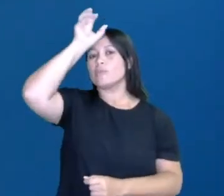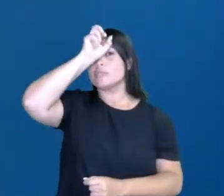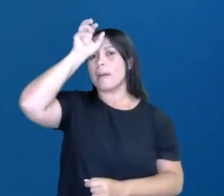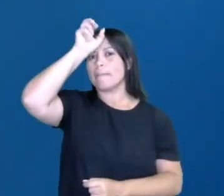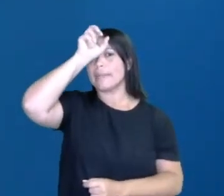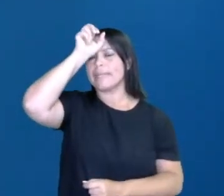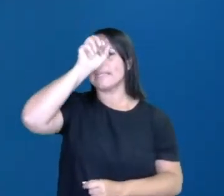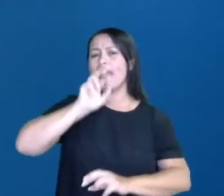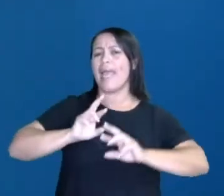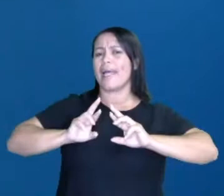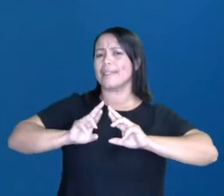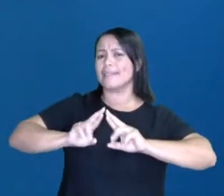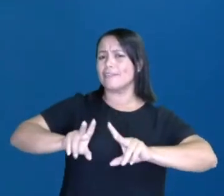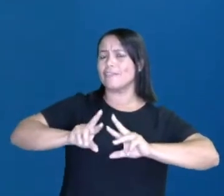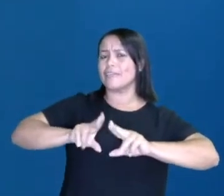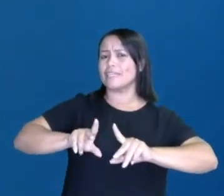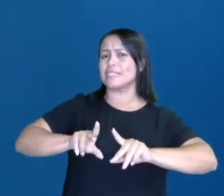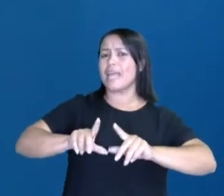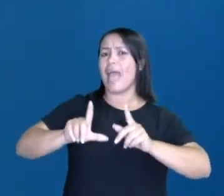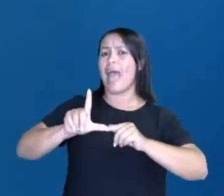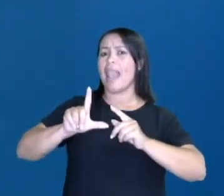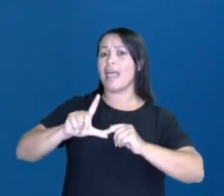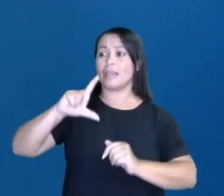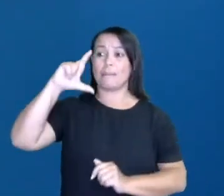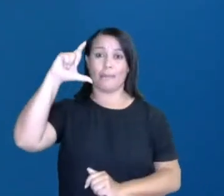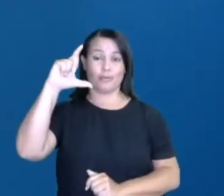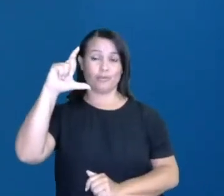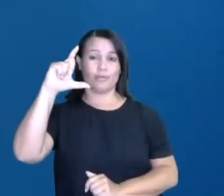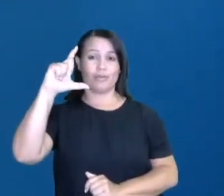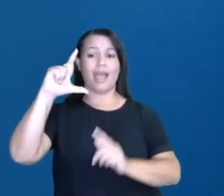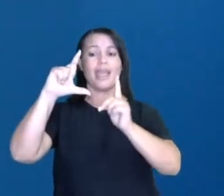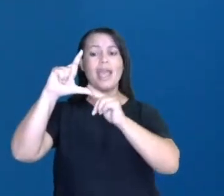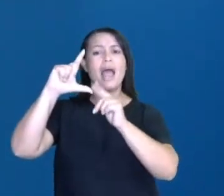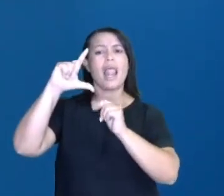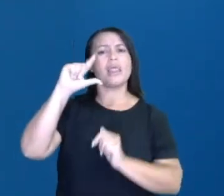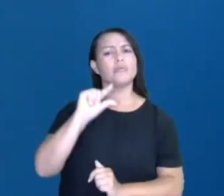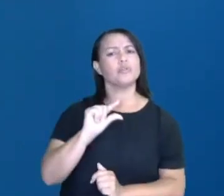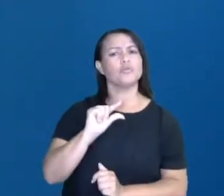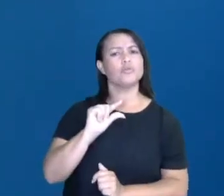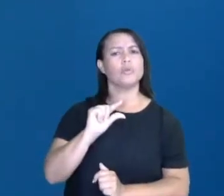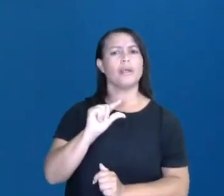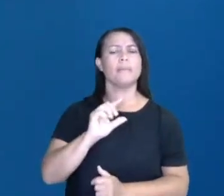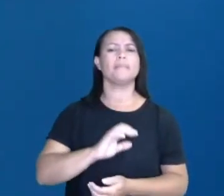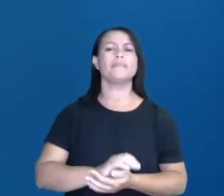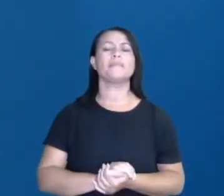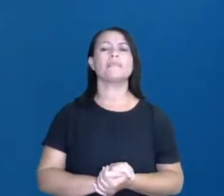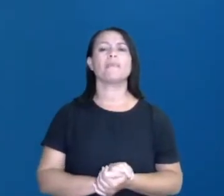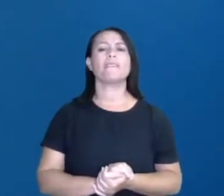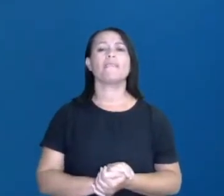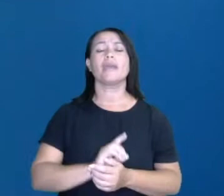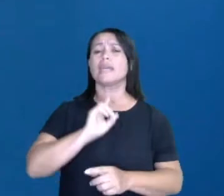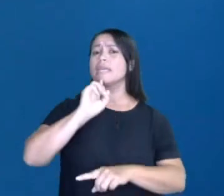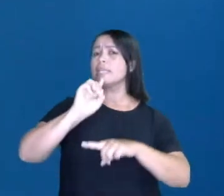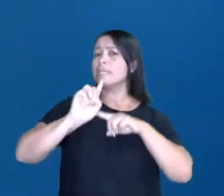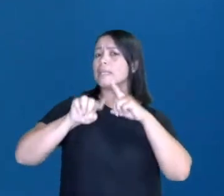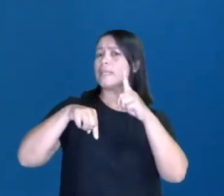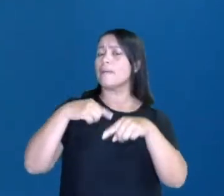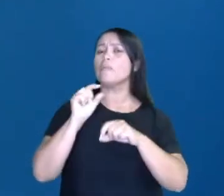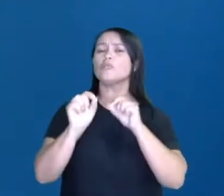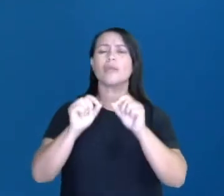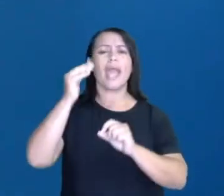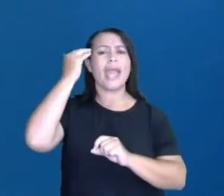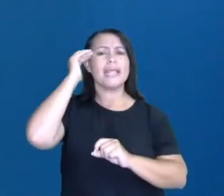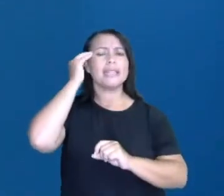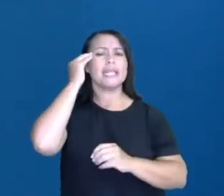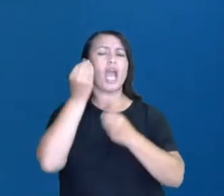aprender a diferenciar a letra maiúscula da letra minúscula. E depois vamos